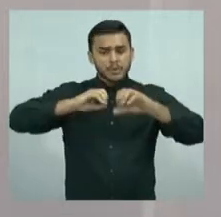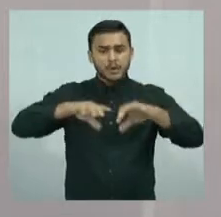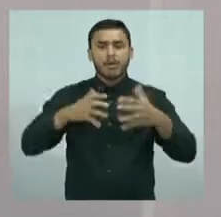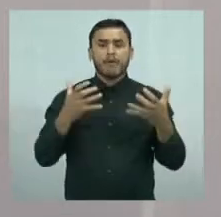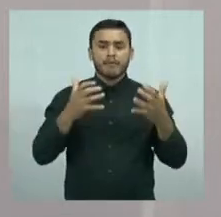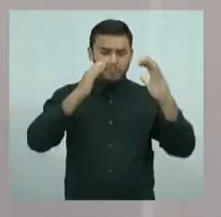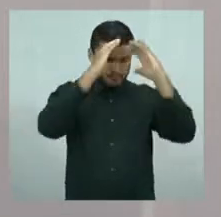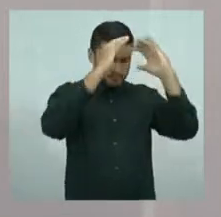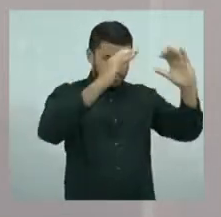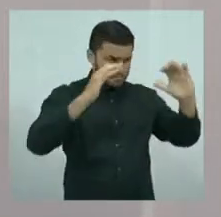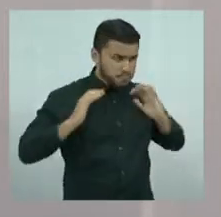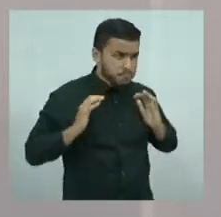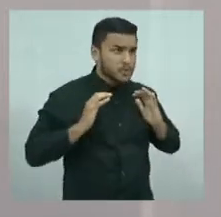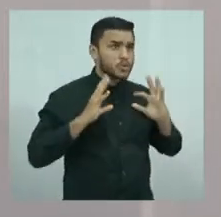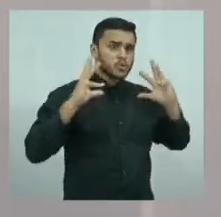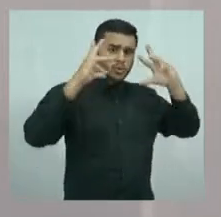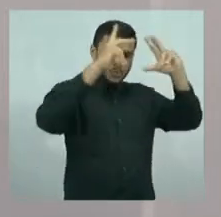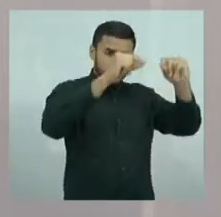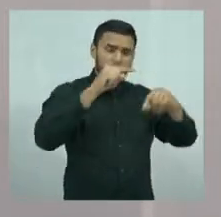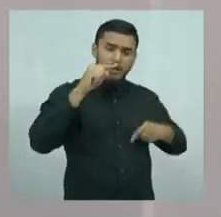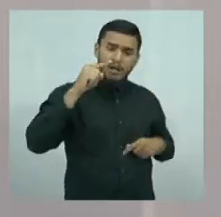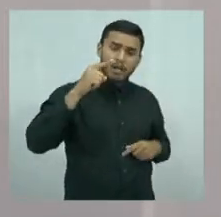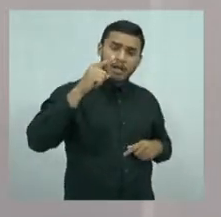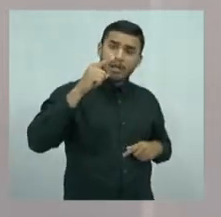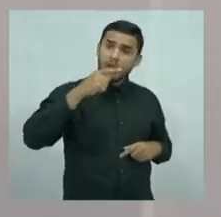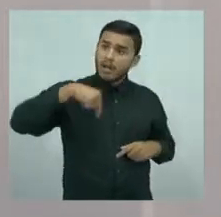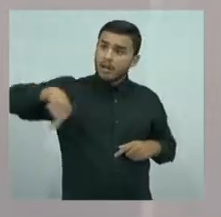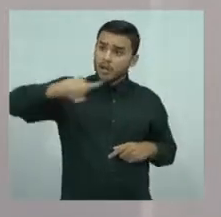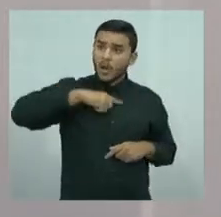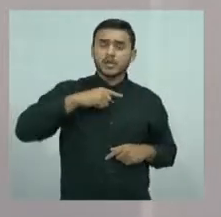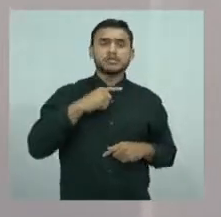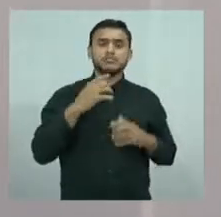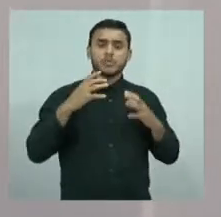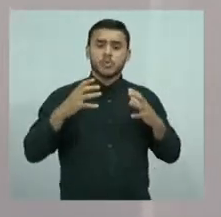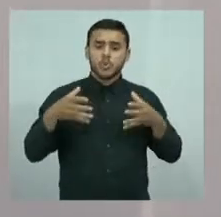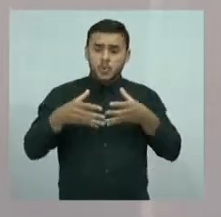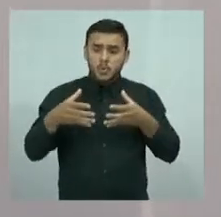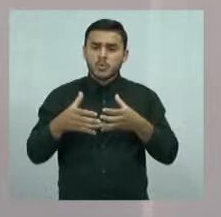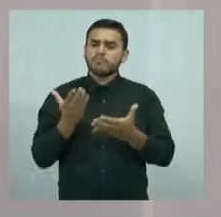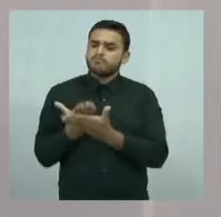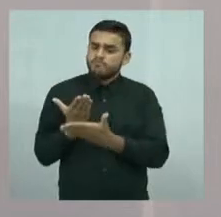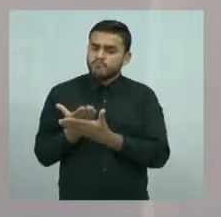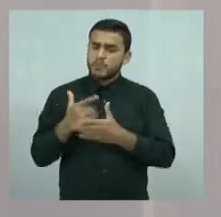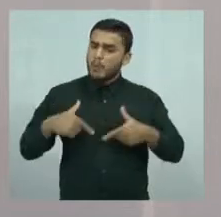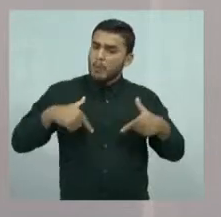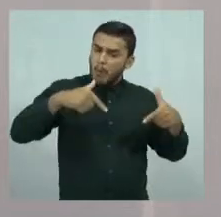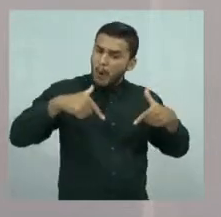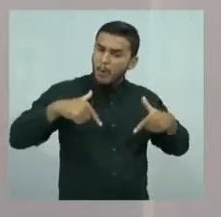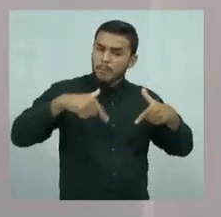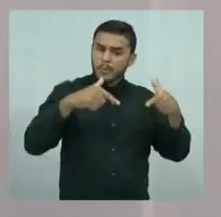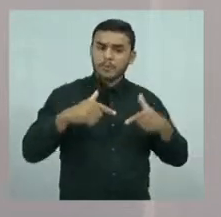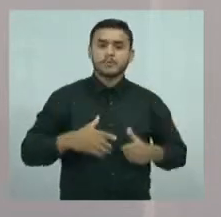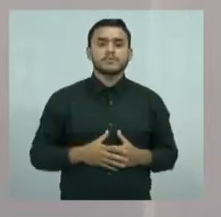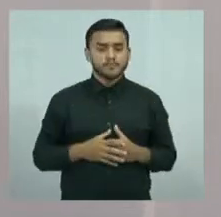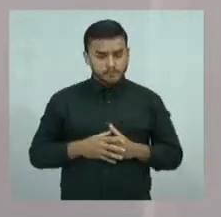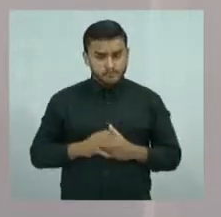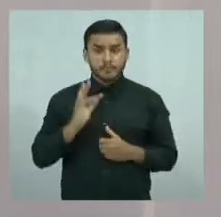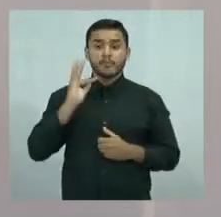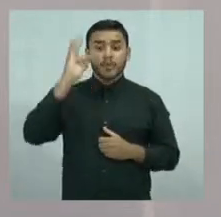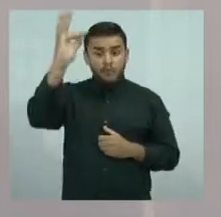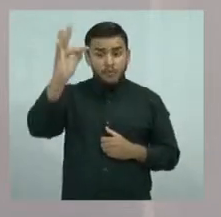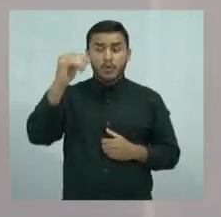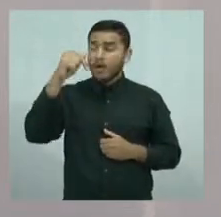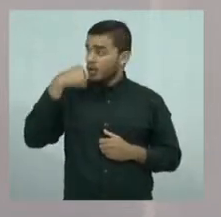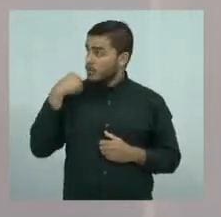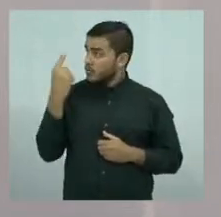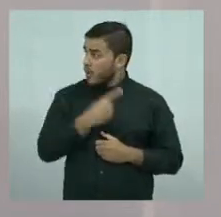exigir respeito do presidente para essa classe estudantil brasileira, que é o futuro do país, e que